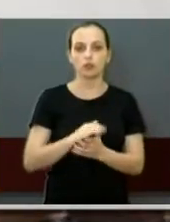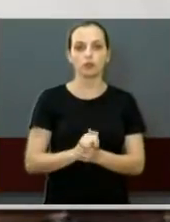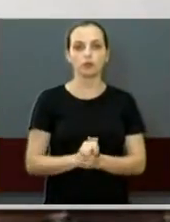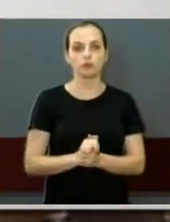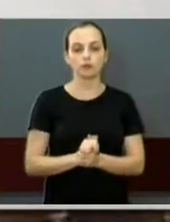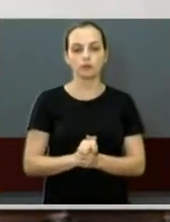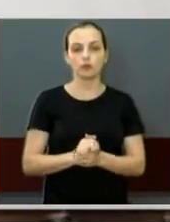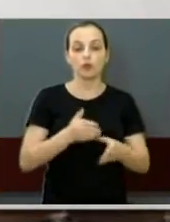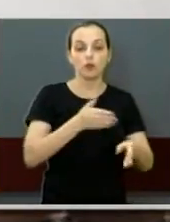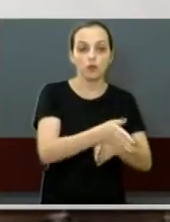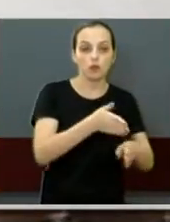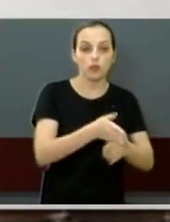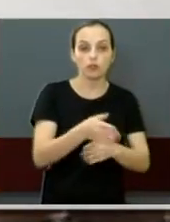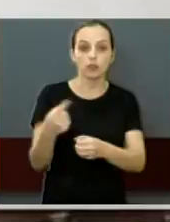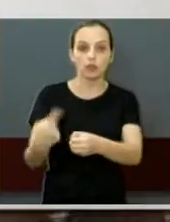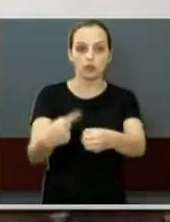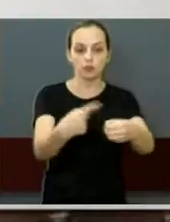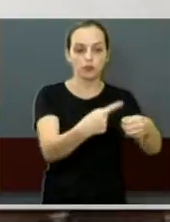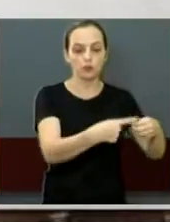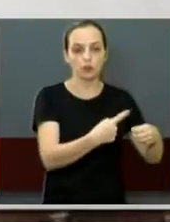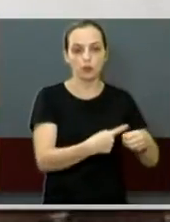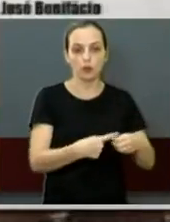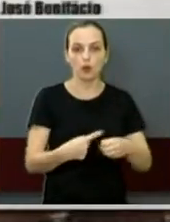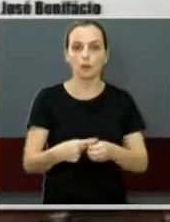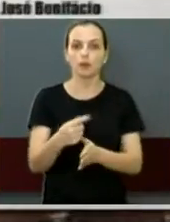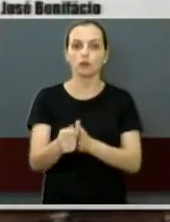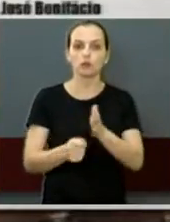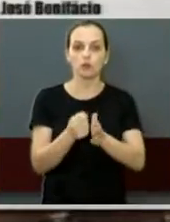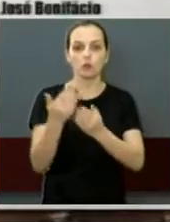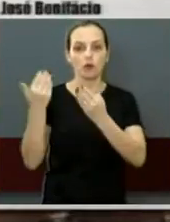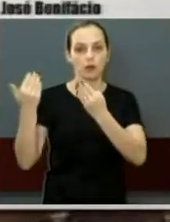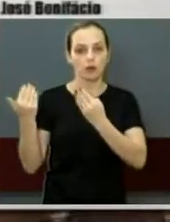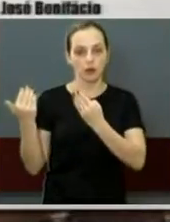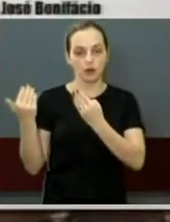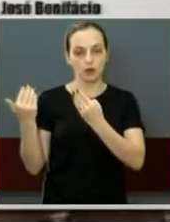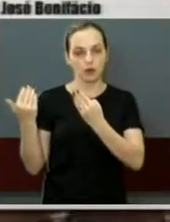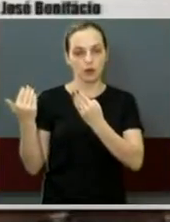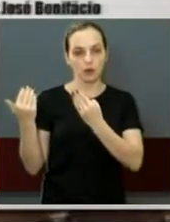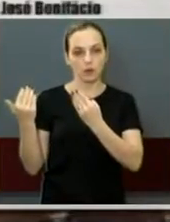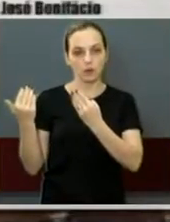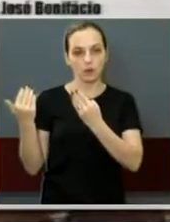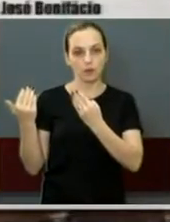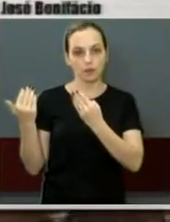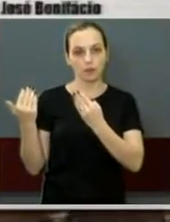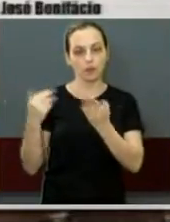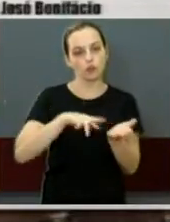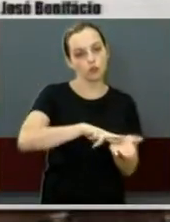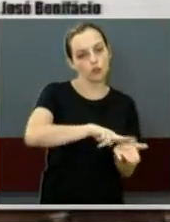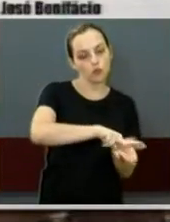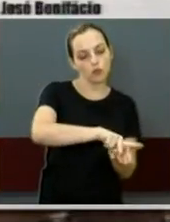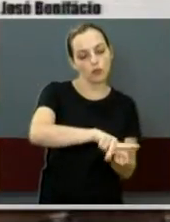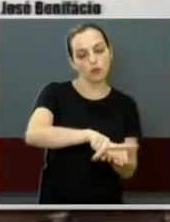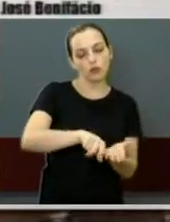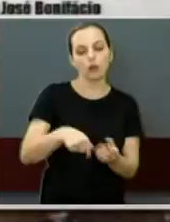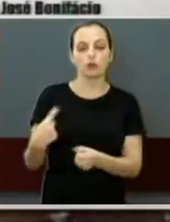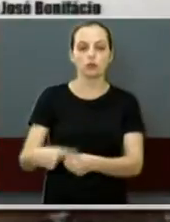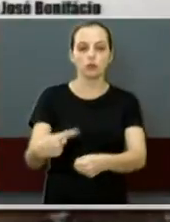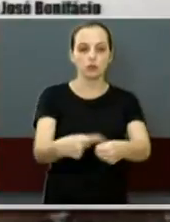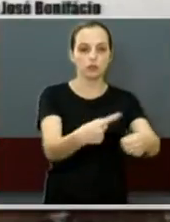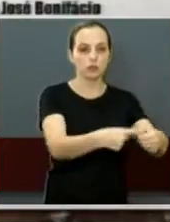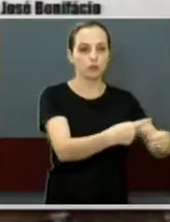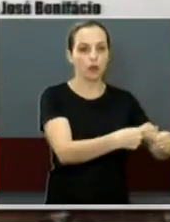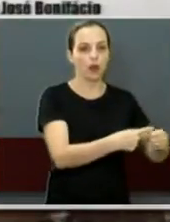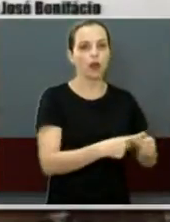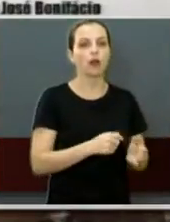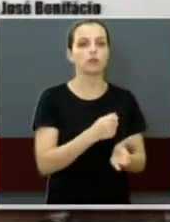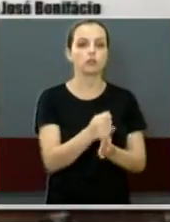por favor. Visitamos bairros, e aí vai ter fotos no próximo. Visitamos o Aldaberto Roxo, Jardim do Vale, Vale